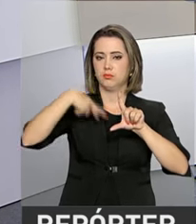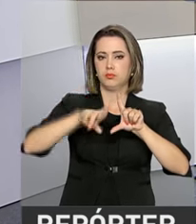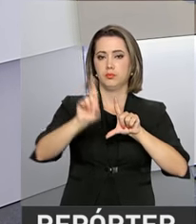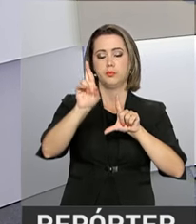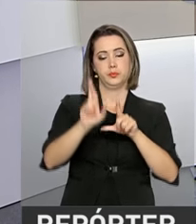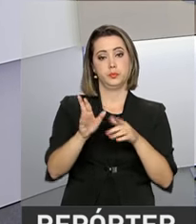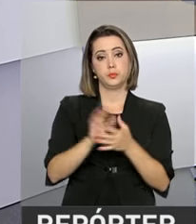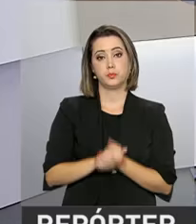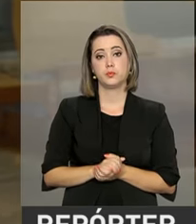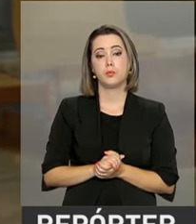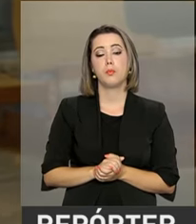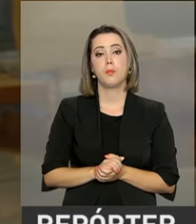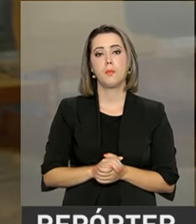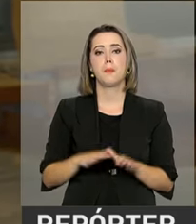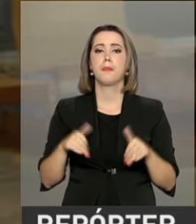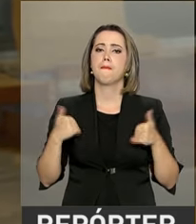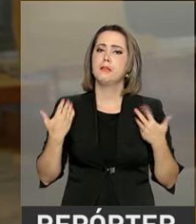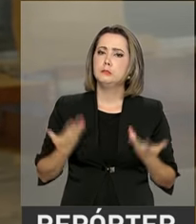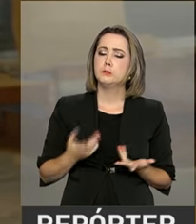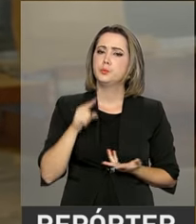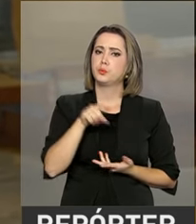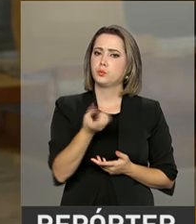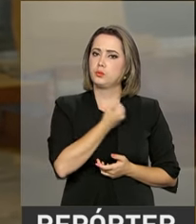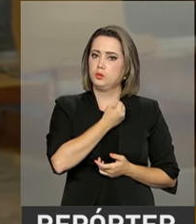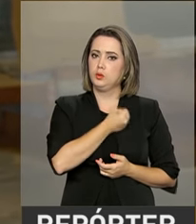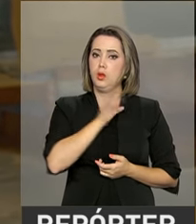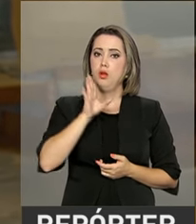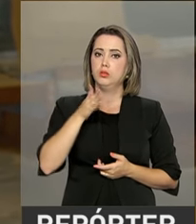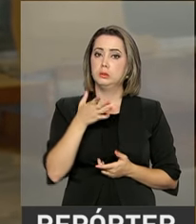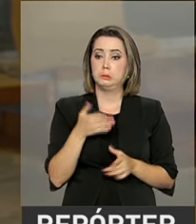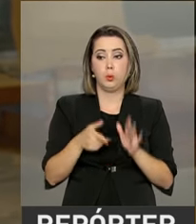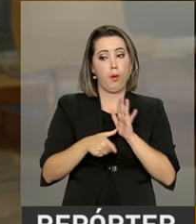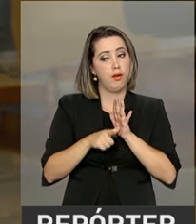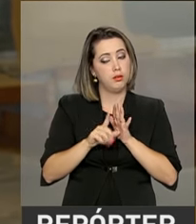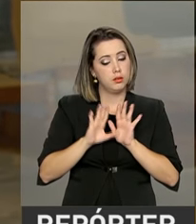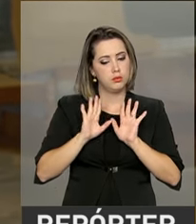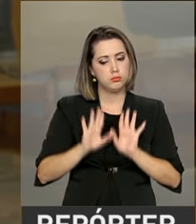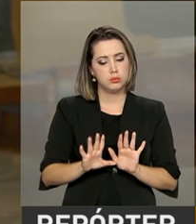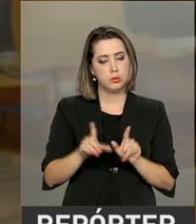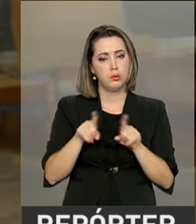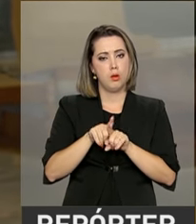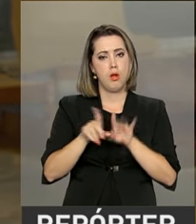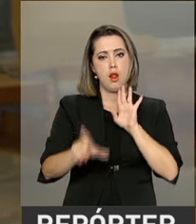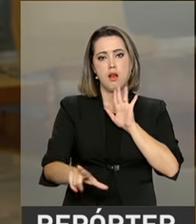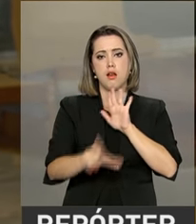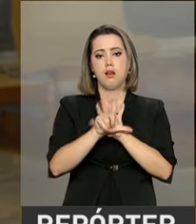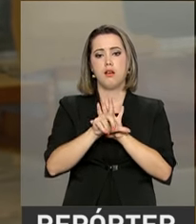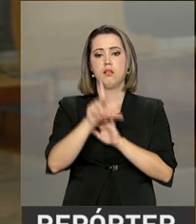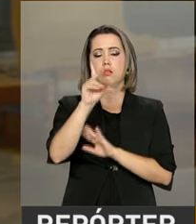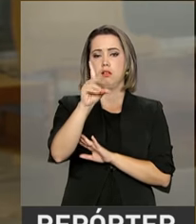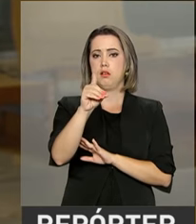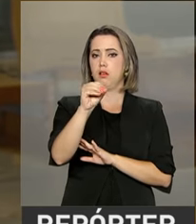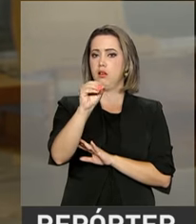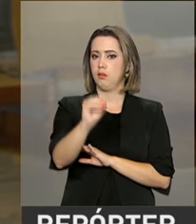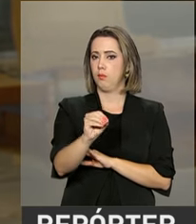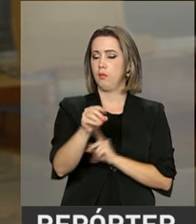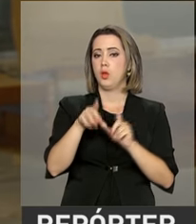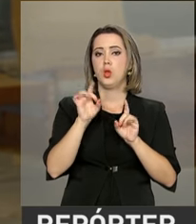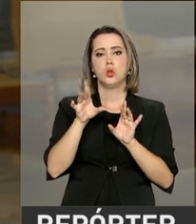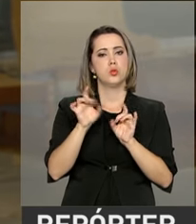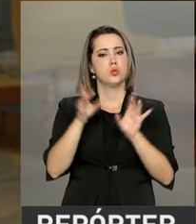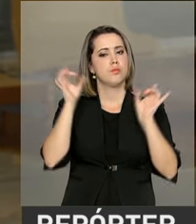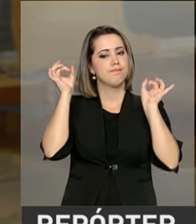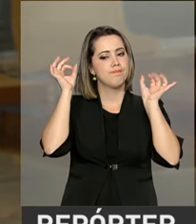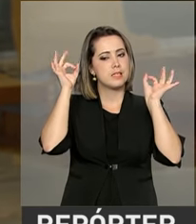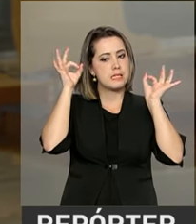TV NBR. Olha, Roberto, estes números ainda são preliminares. A lei de diretrizes orçamentárias só vai